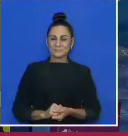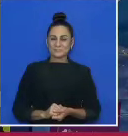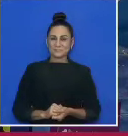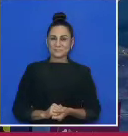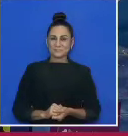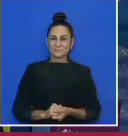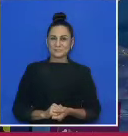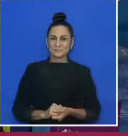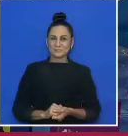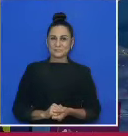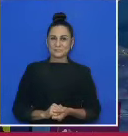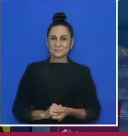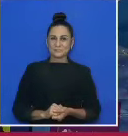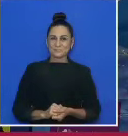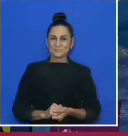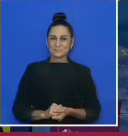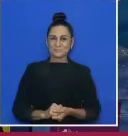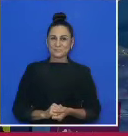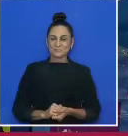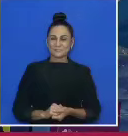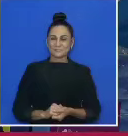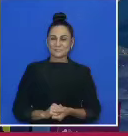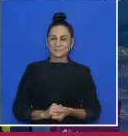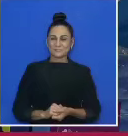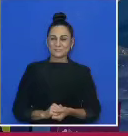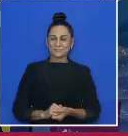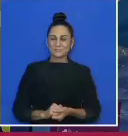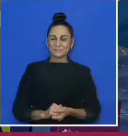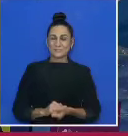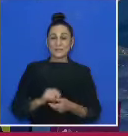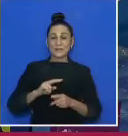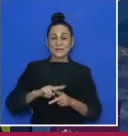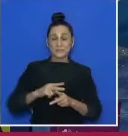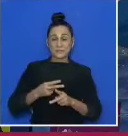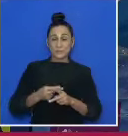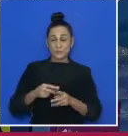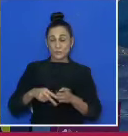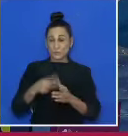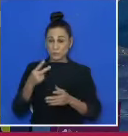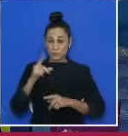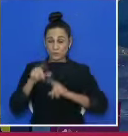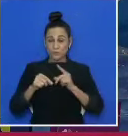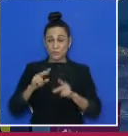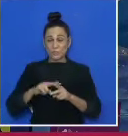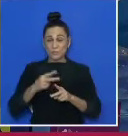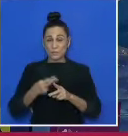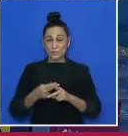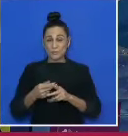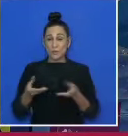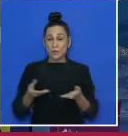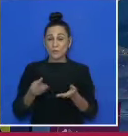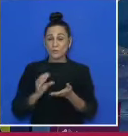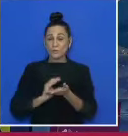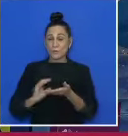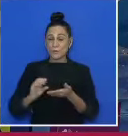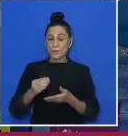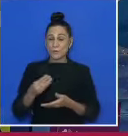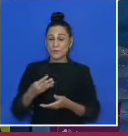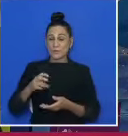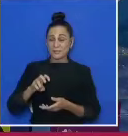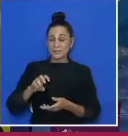sortear, então, o segundo sorteio da dupla Sena, hoje com prêmio de